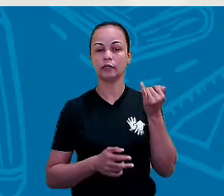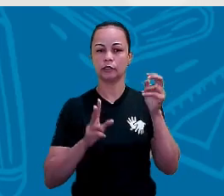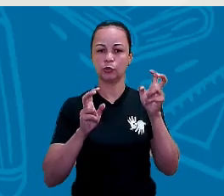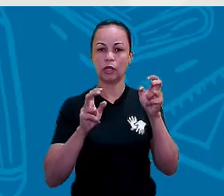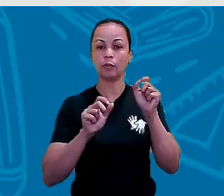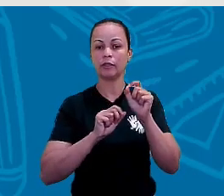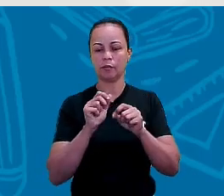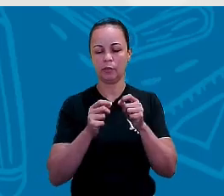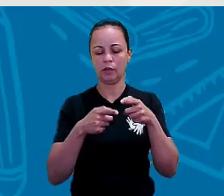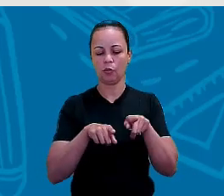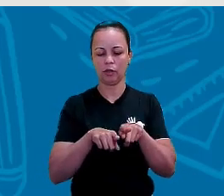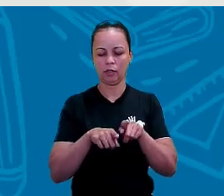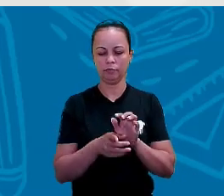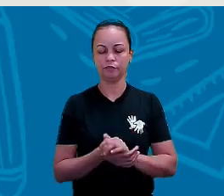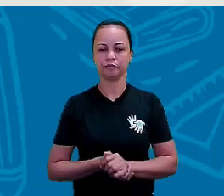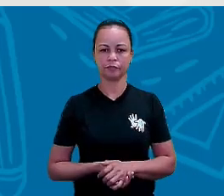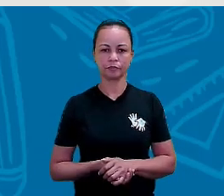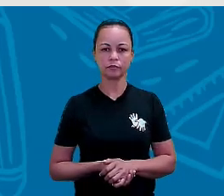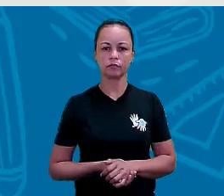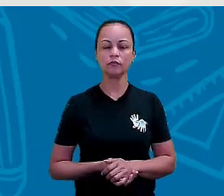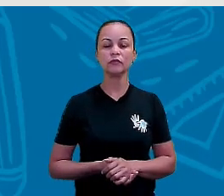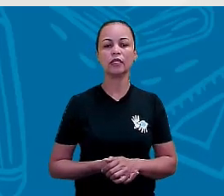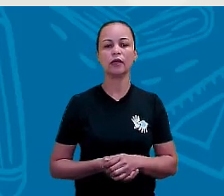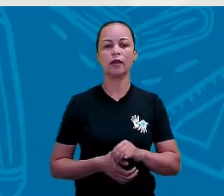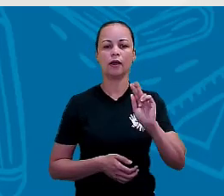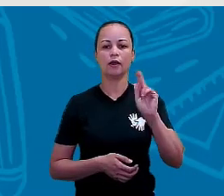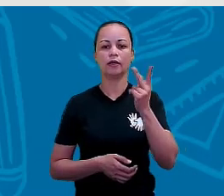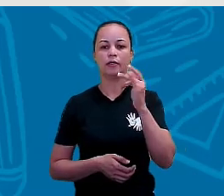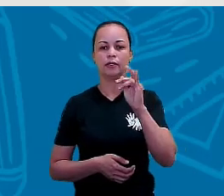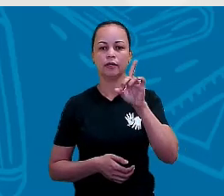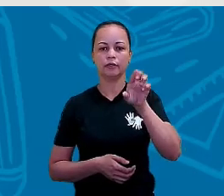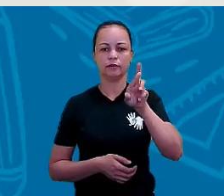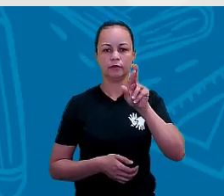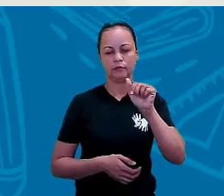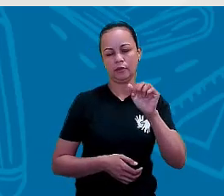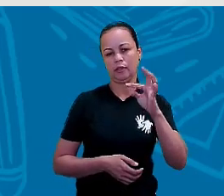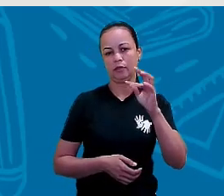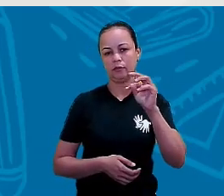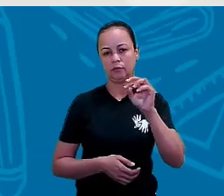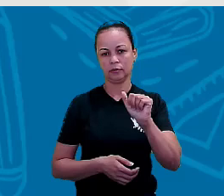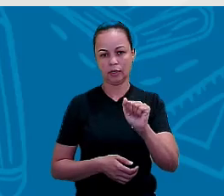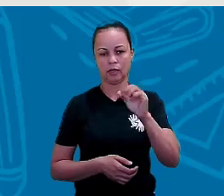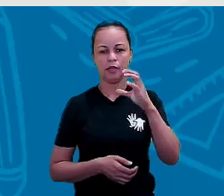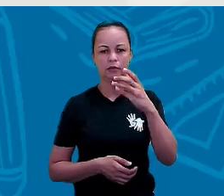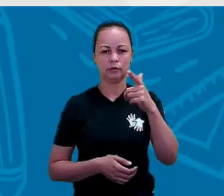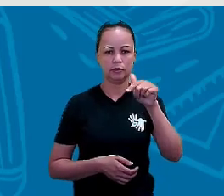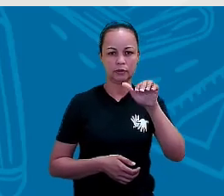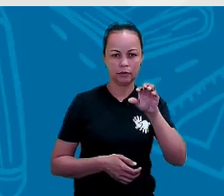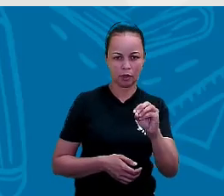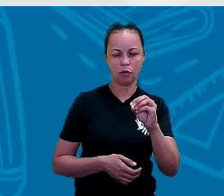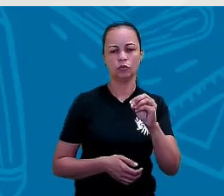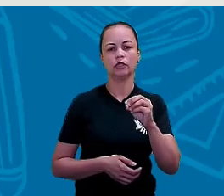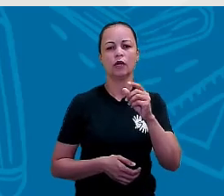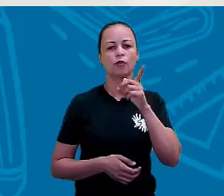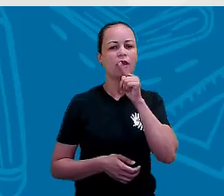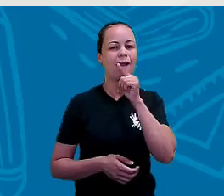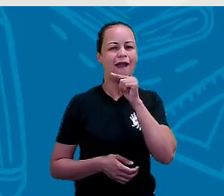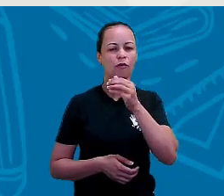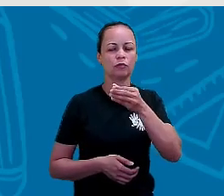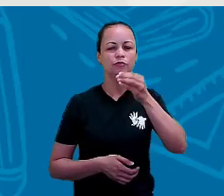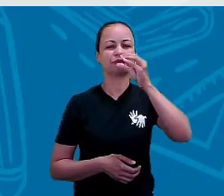a nossa hidratação. Também é importante nos hidratarmos, porque num dia,